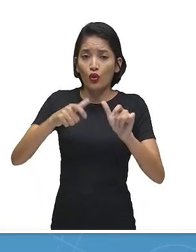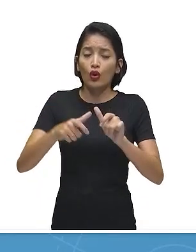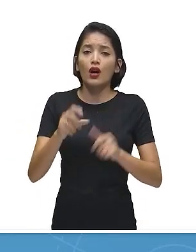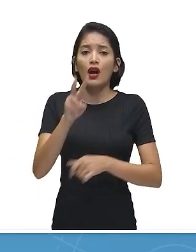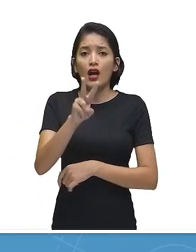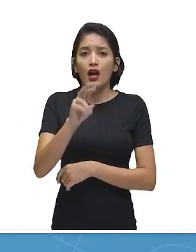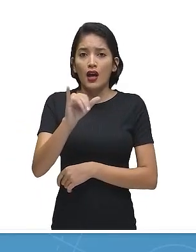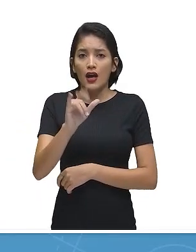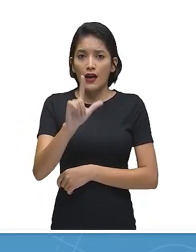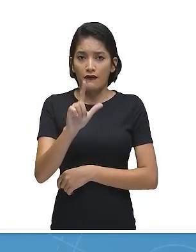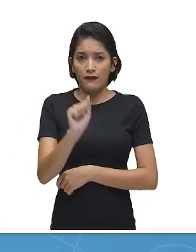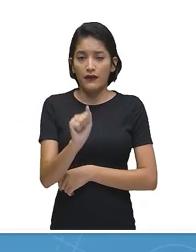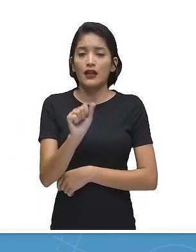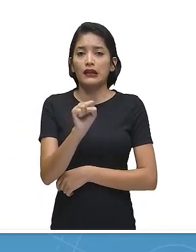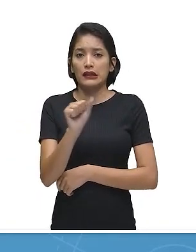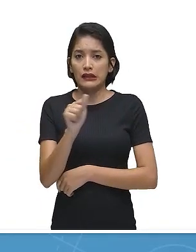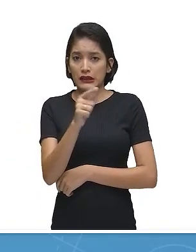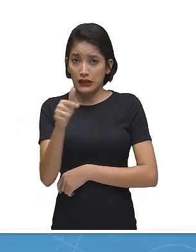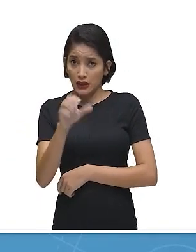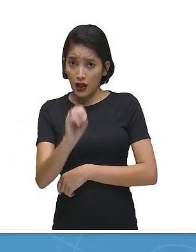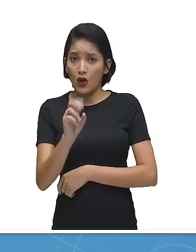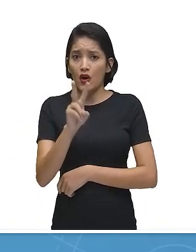de açúcar, que teve